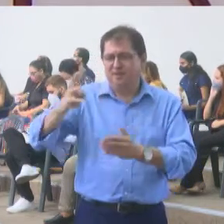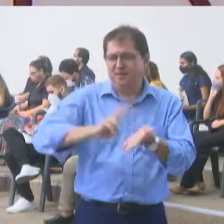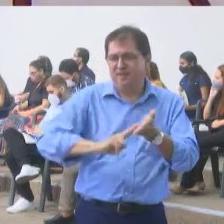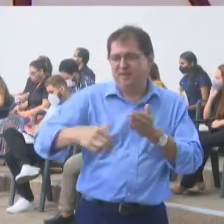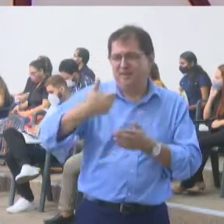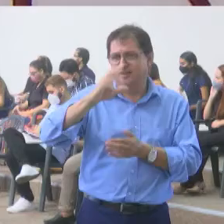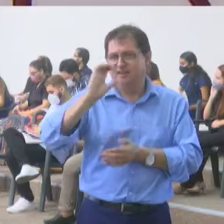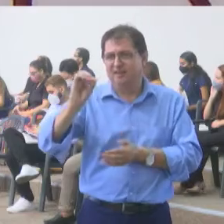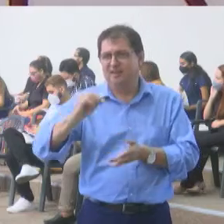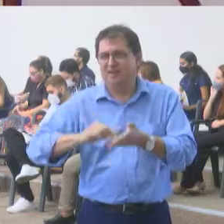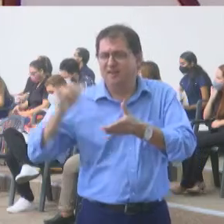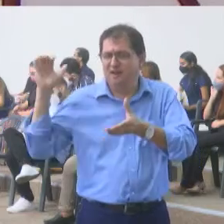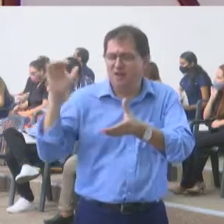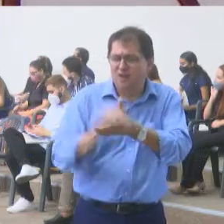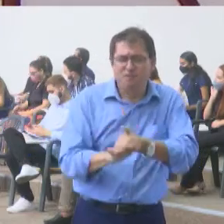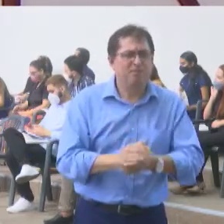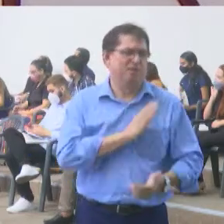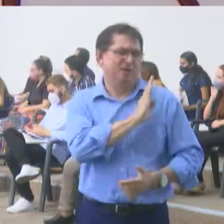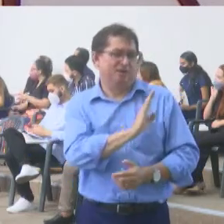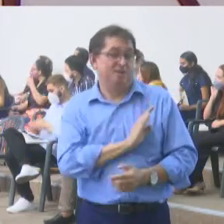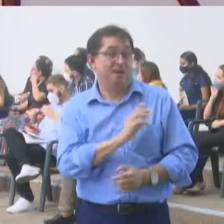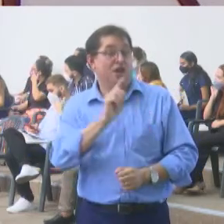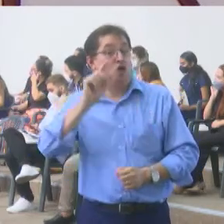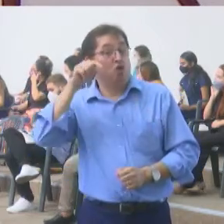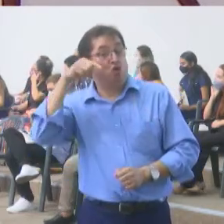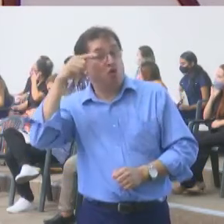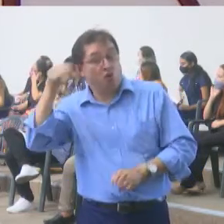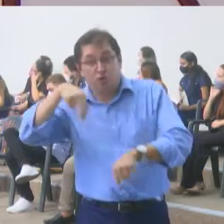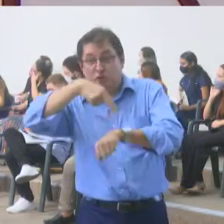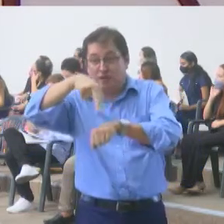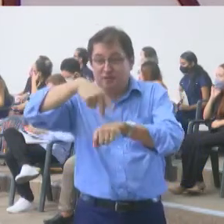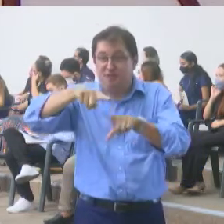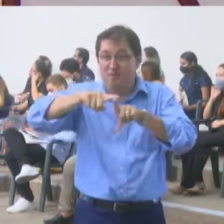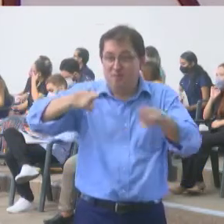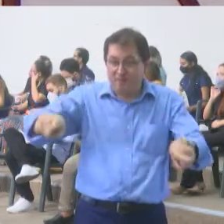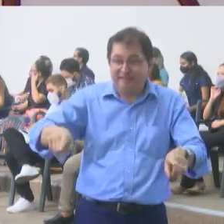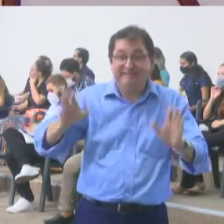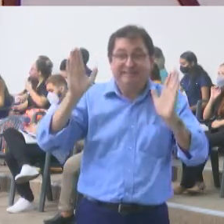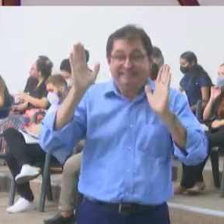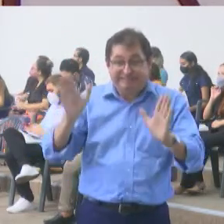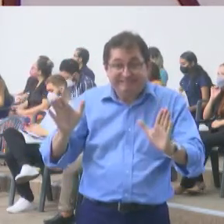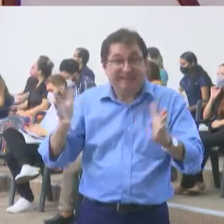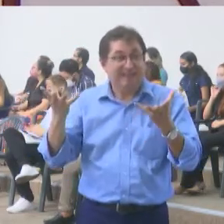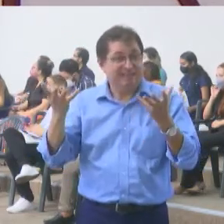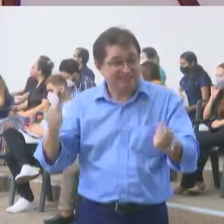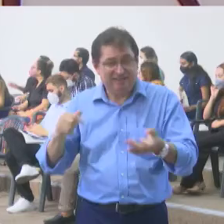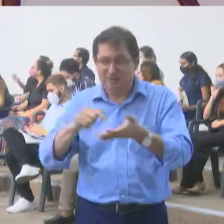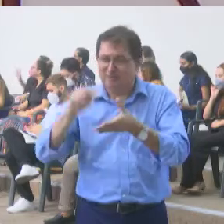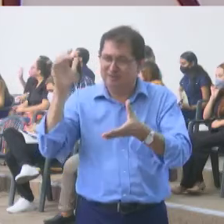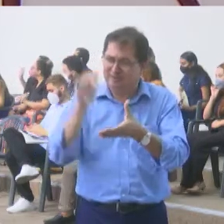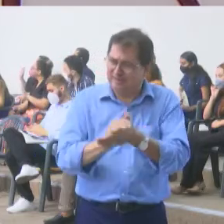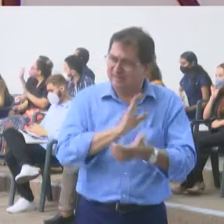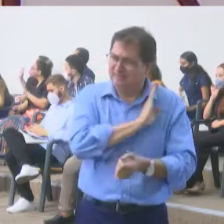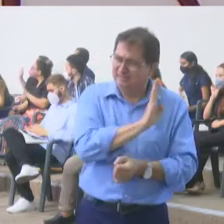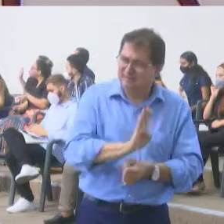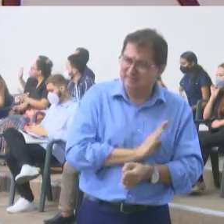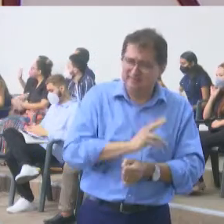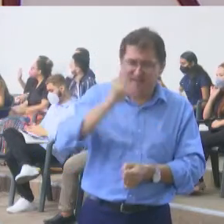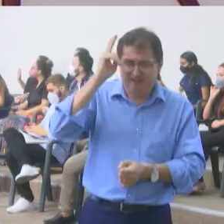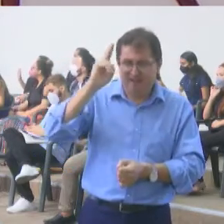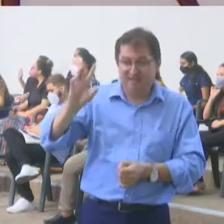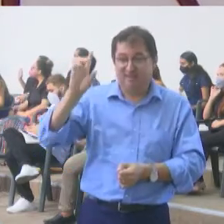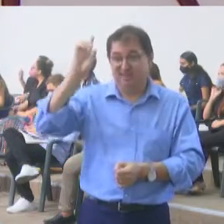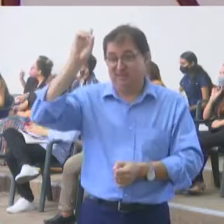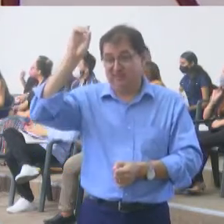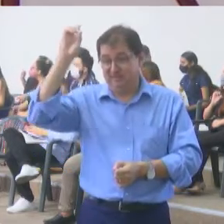a esposa de Boaz, estrangeira que não merecia, agora enxertada na história da nação de Israel. Só o nosso Deus é